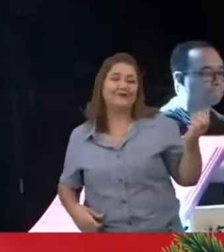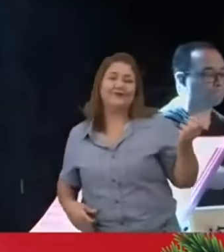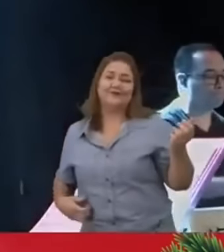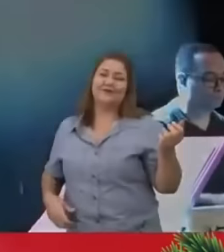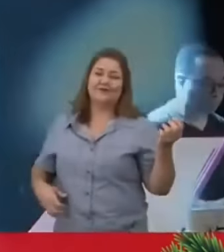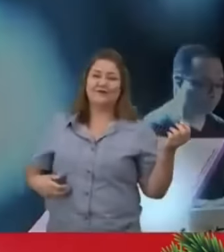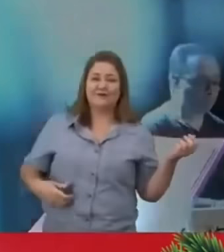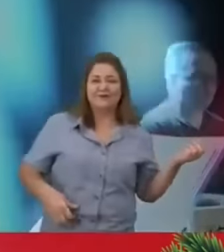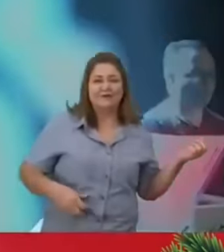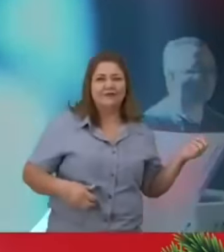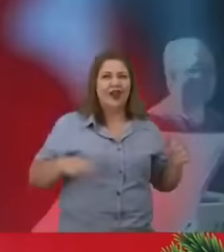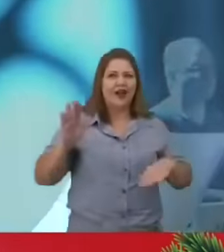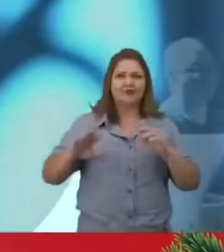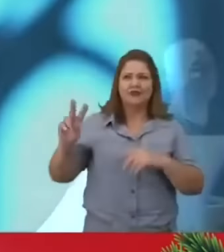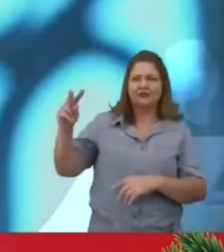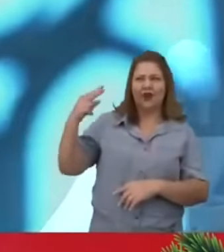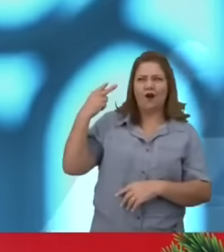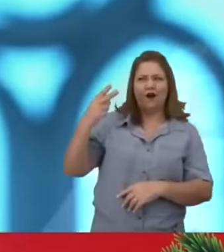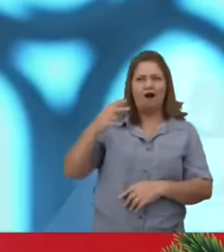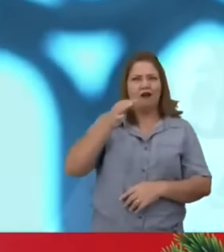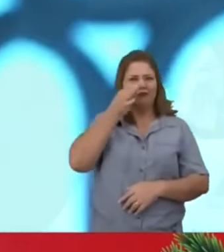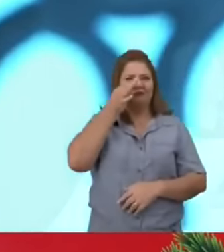Vez ou outra me olhava